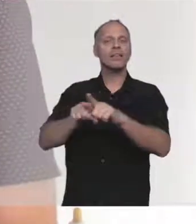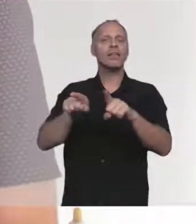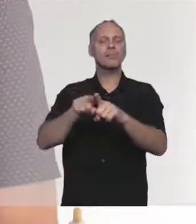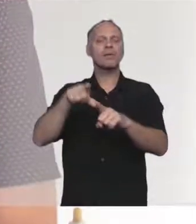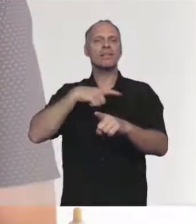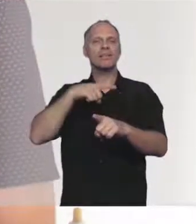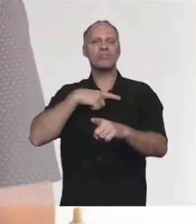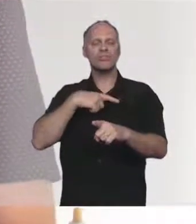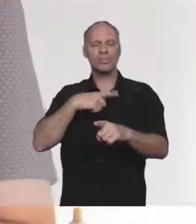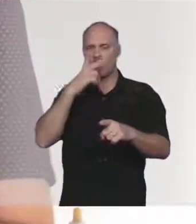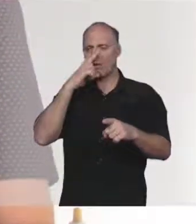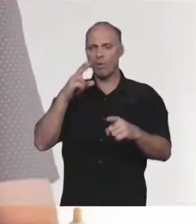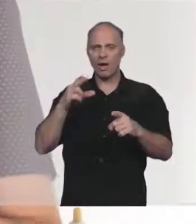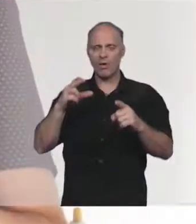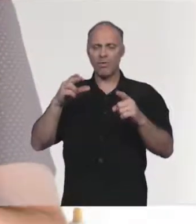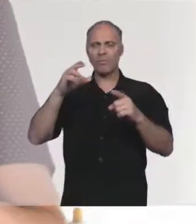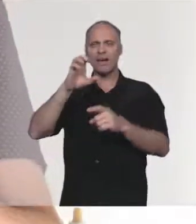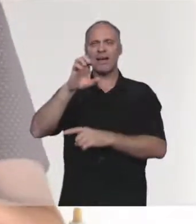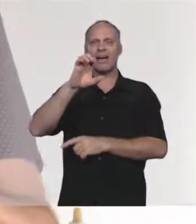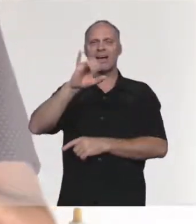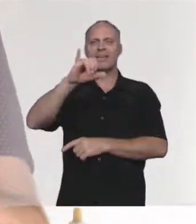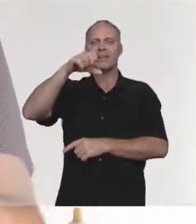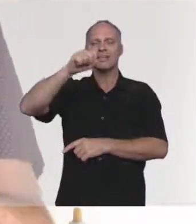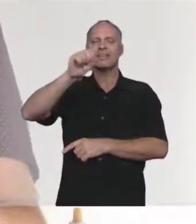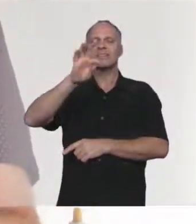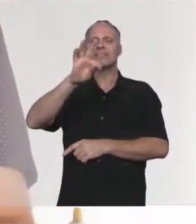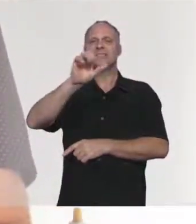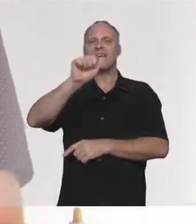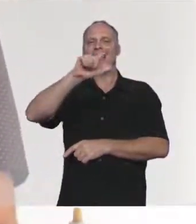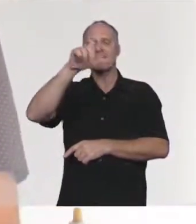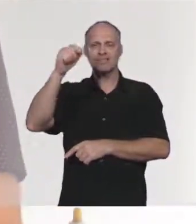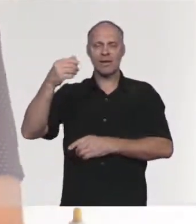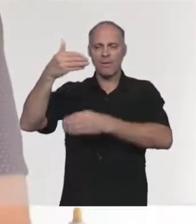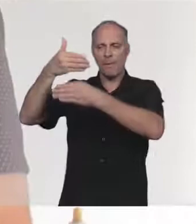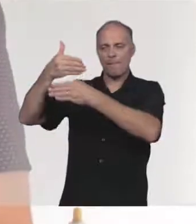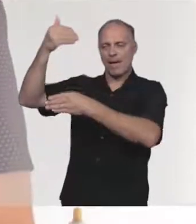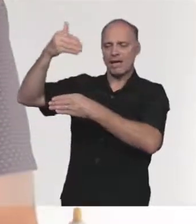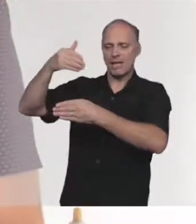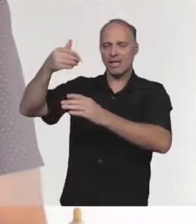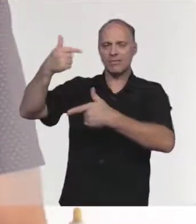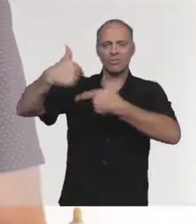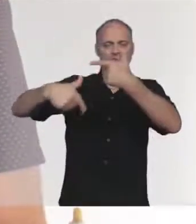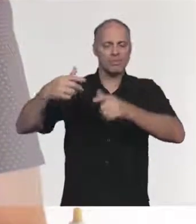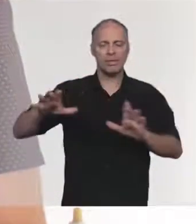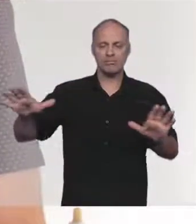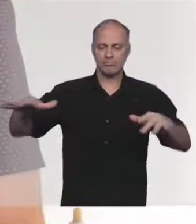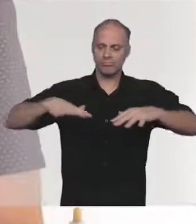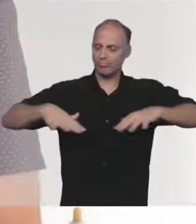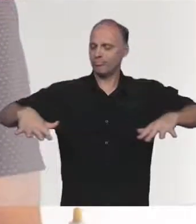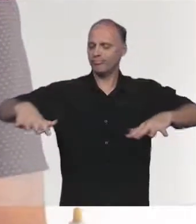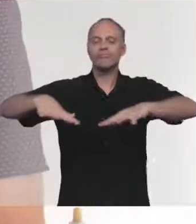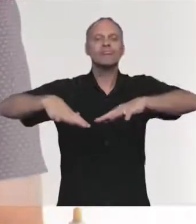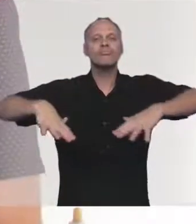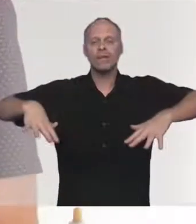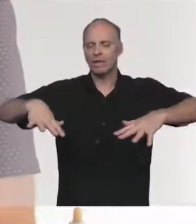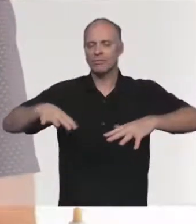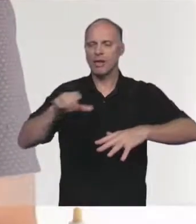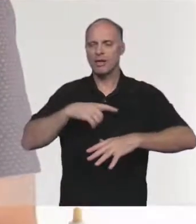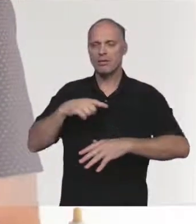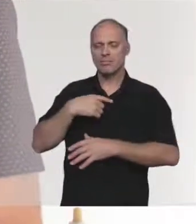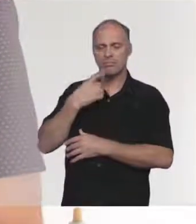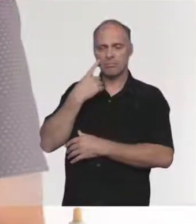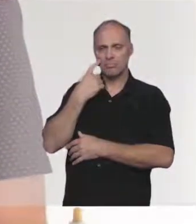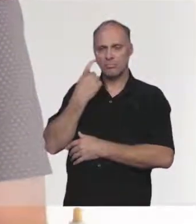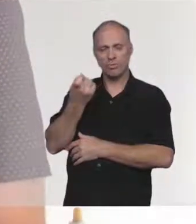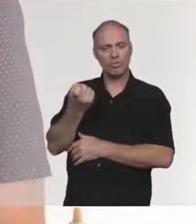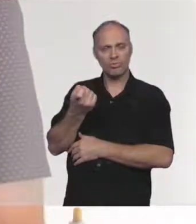né? Ficou uma espécie de uma instalação contra a parede. E isso me deixou curioso, eu disse,